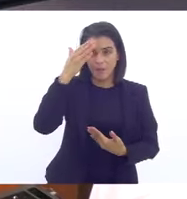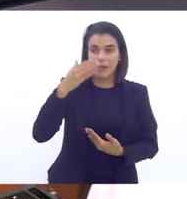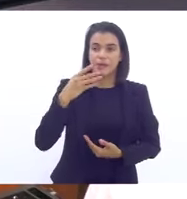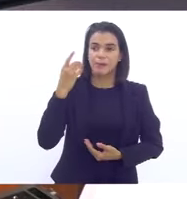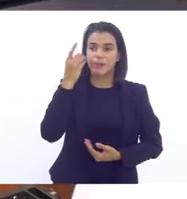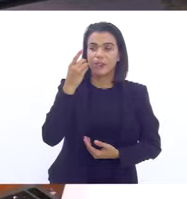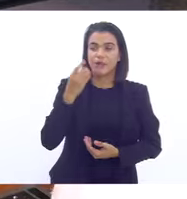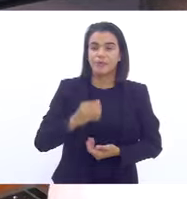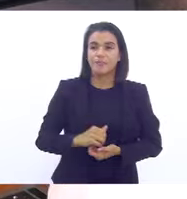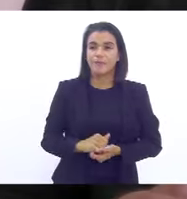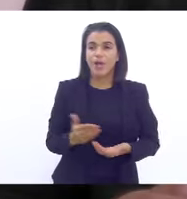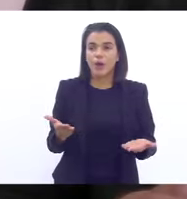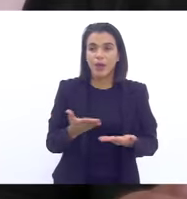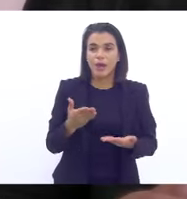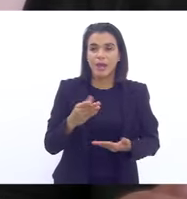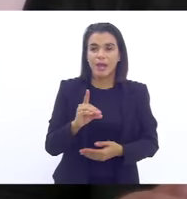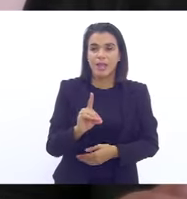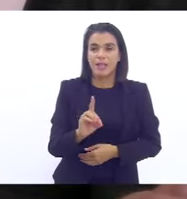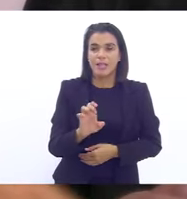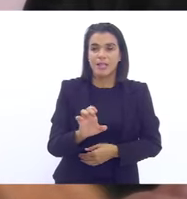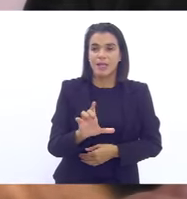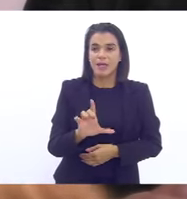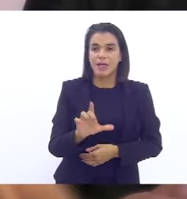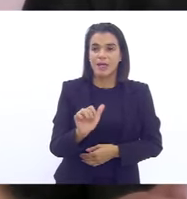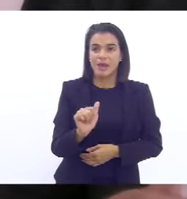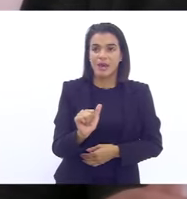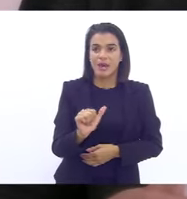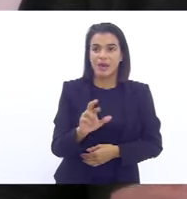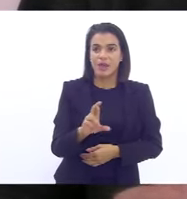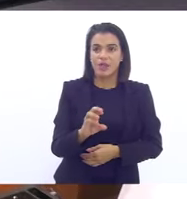Passar a palavra para o deputado Delaroli, a sequência para o deputado Alan.